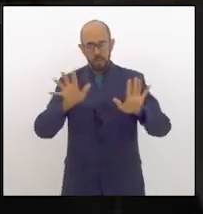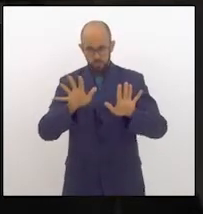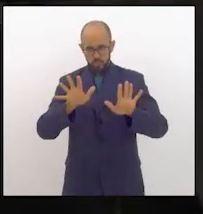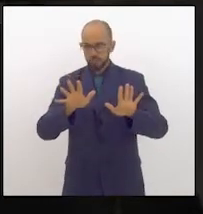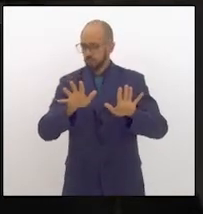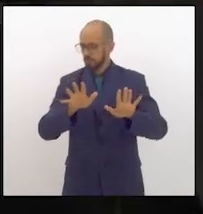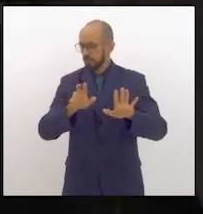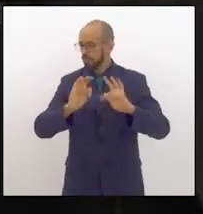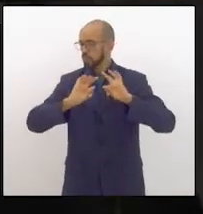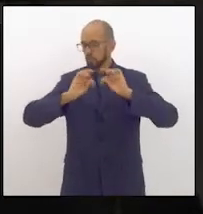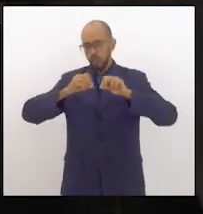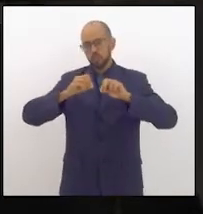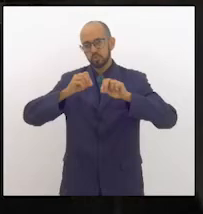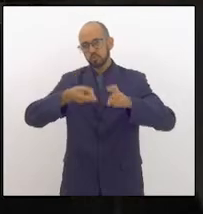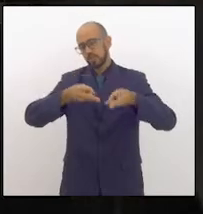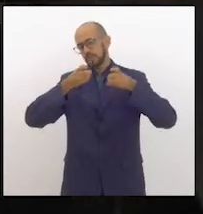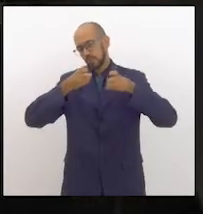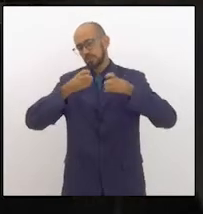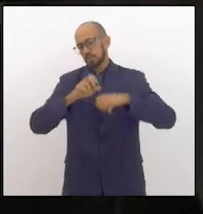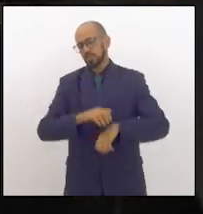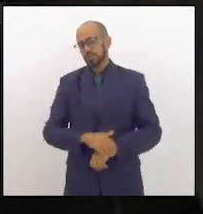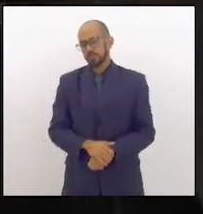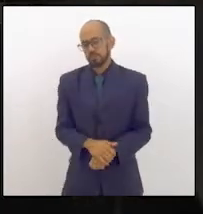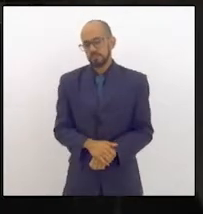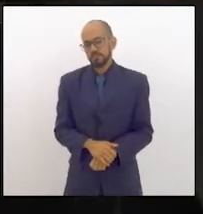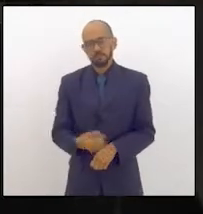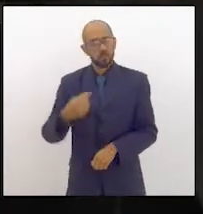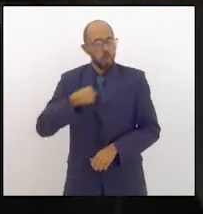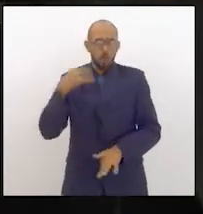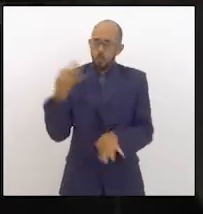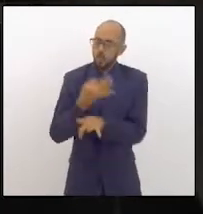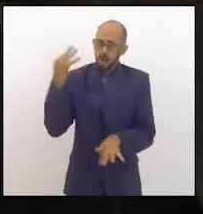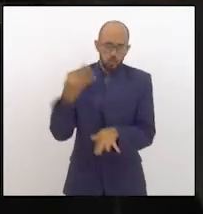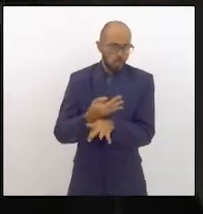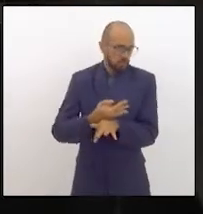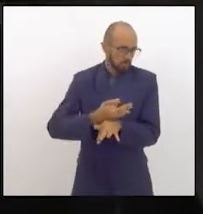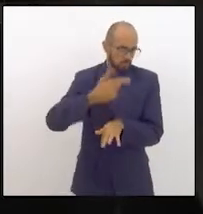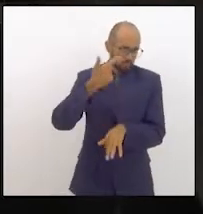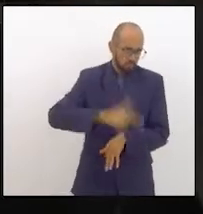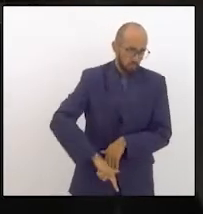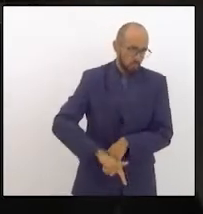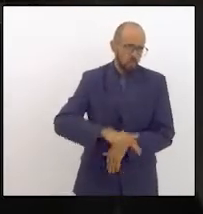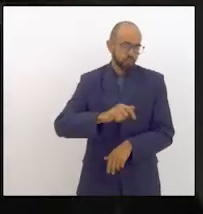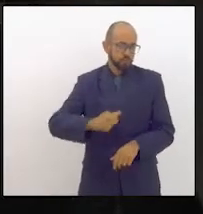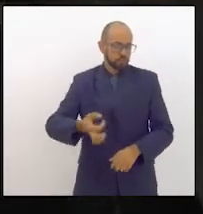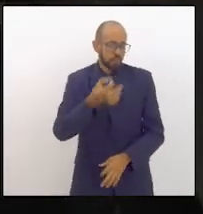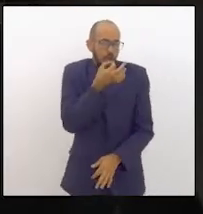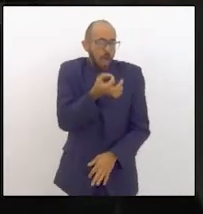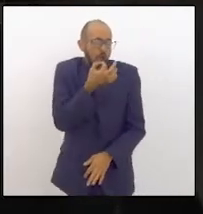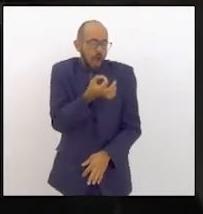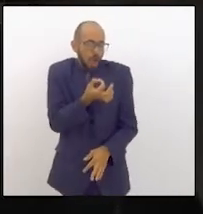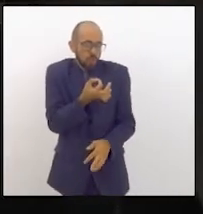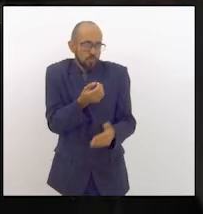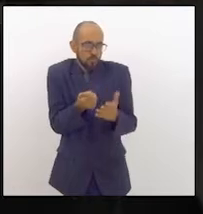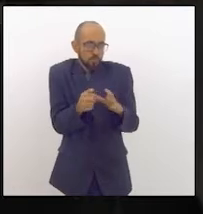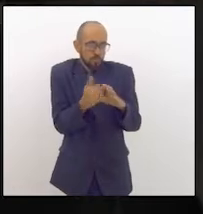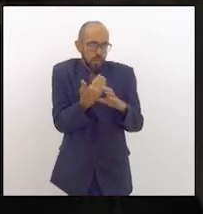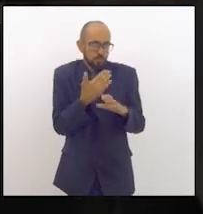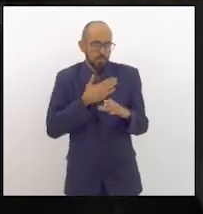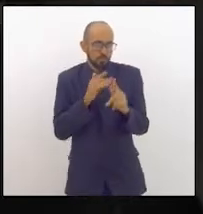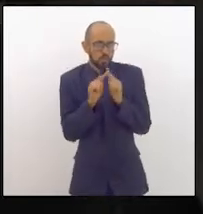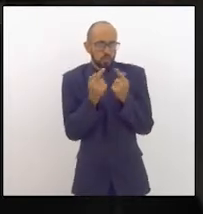todo mundo está vendo eu não aguento mais ouvir alguns áudios que eu recebo no grupo